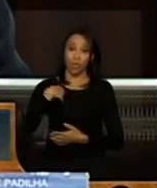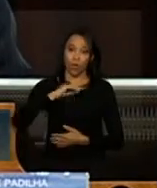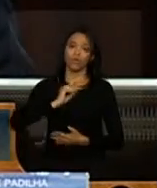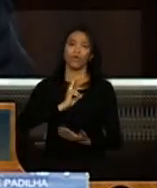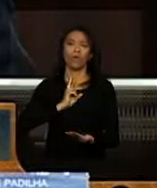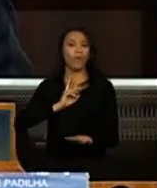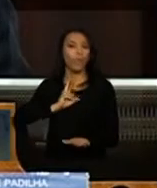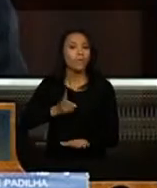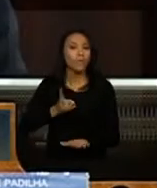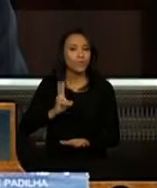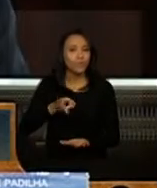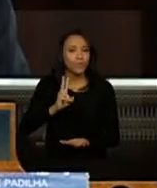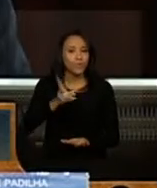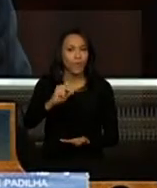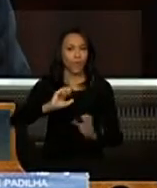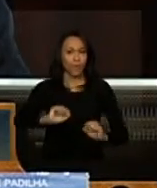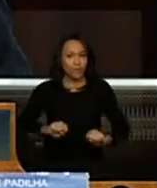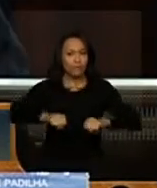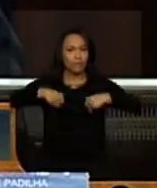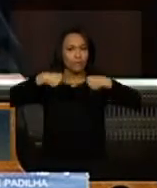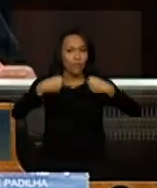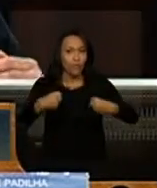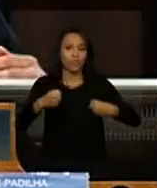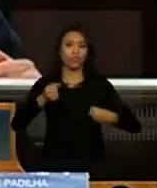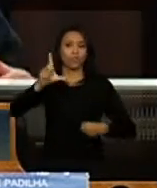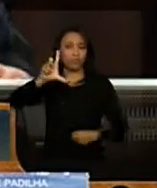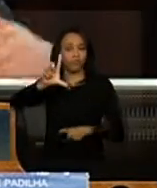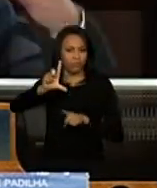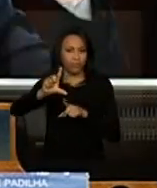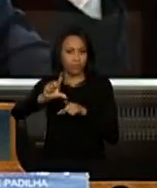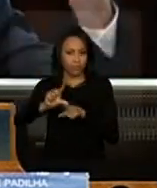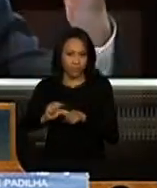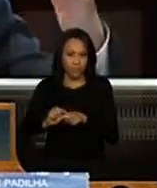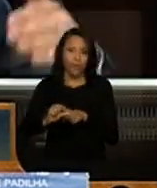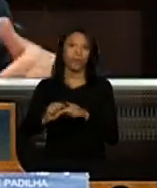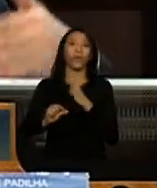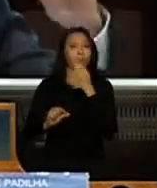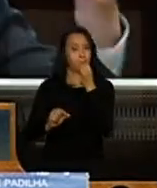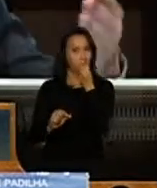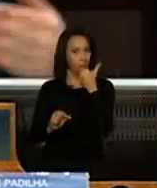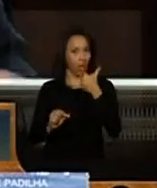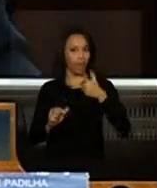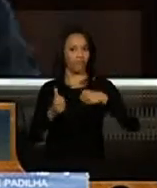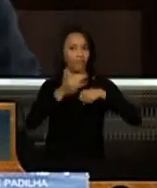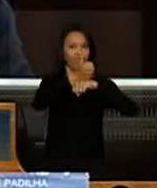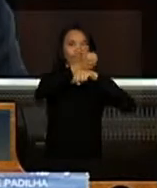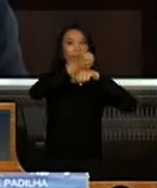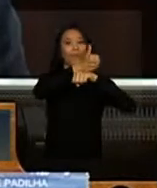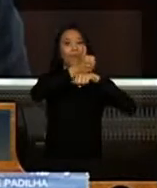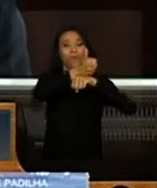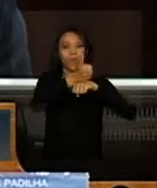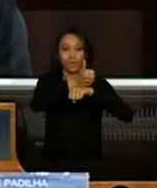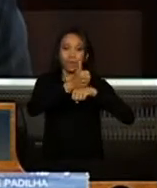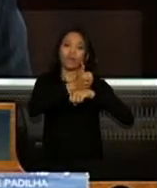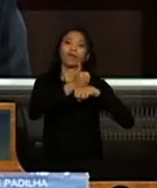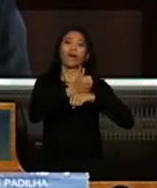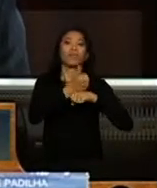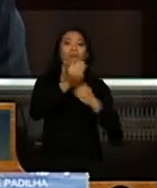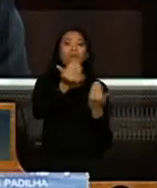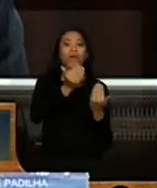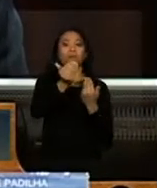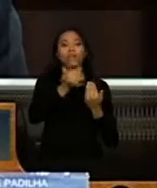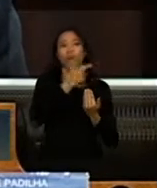mantiver esse esforço de redução, nós estaríamos, inclusive, mais bem posicionados em relação ao esforço de redução dos